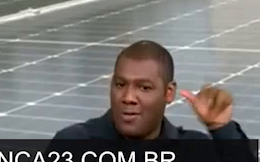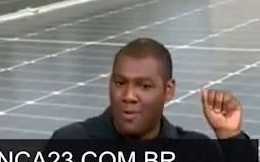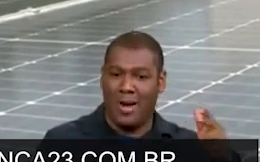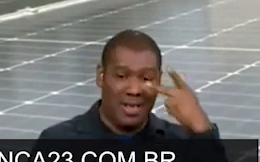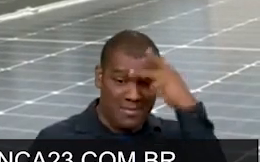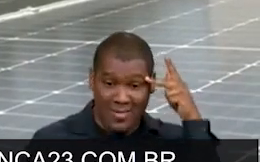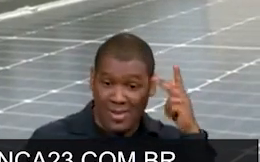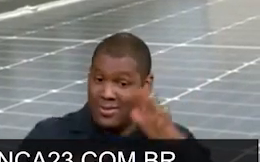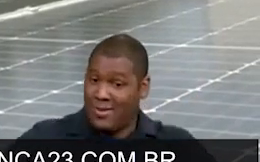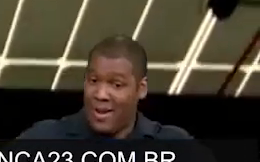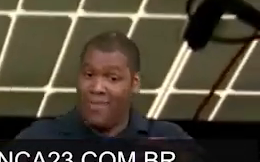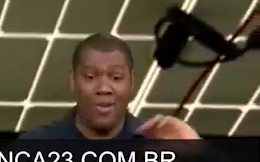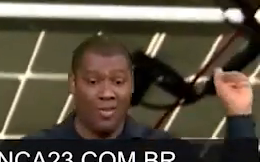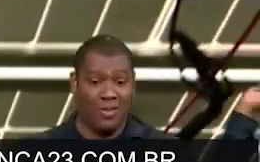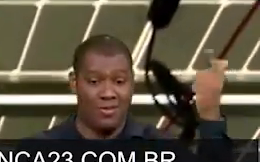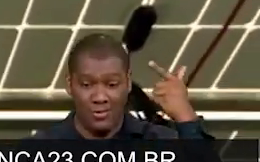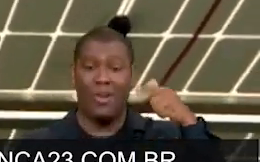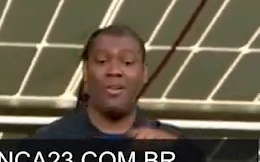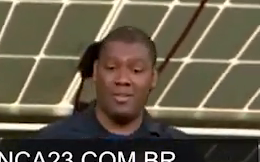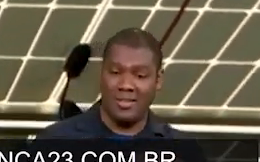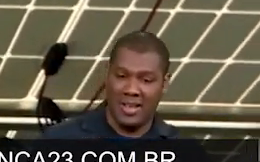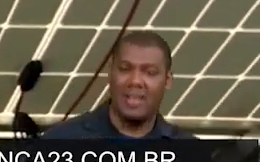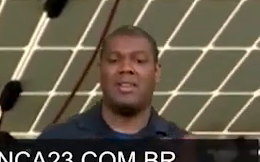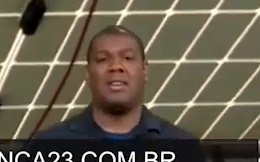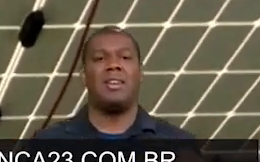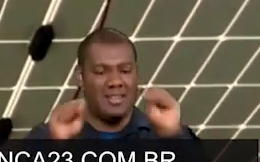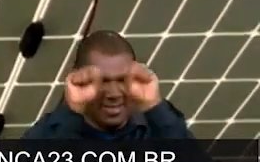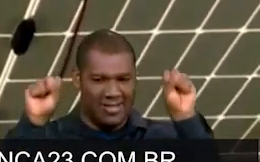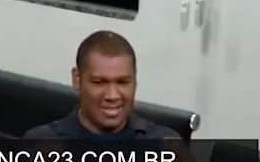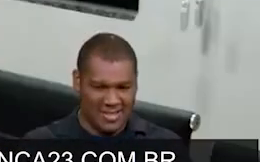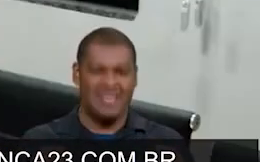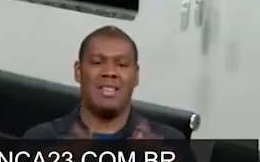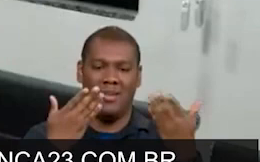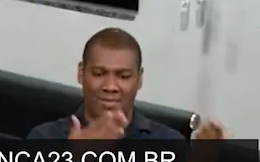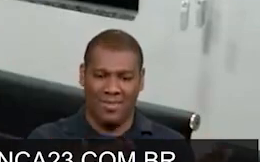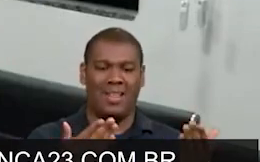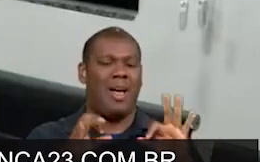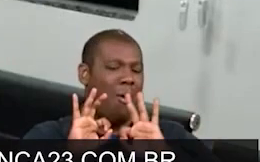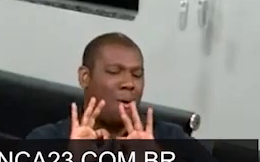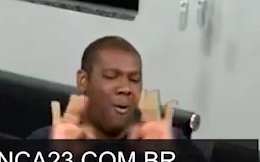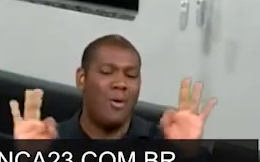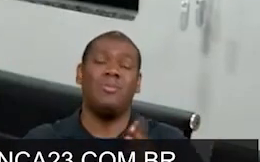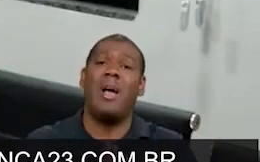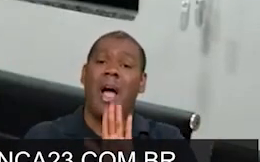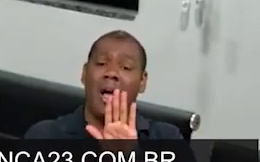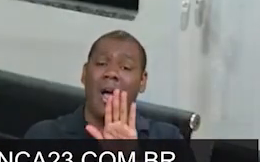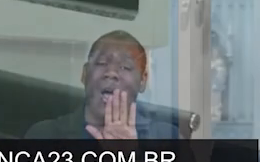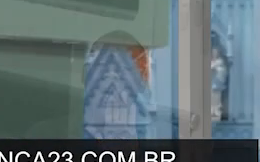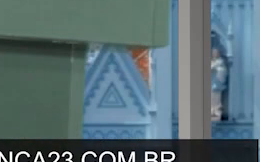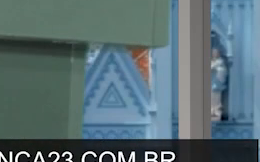todos, principalmente aqui no nosso país. Esse sistema complementar, isso é muito ótimo e muito benéfico para o nosso